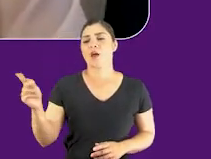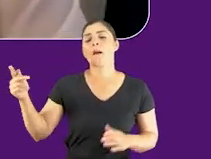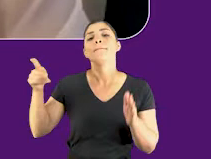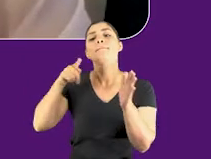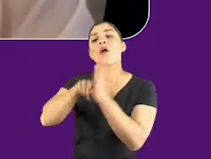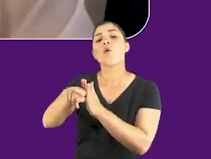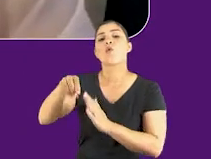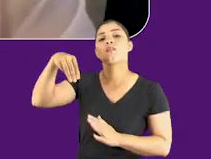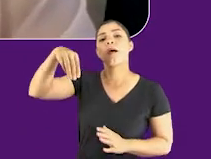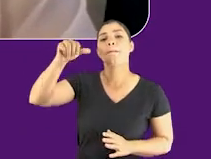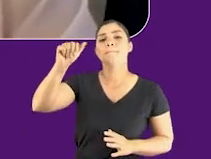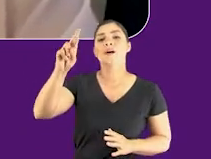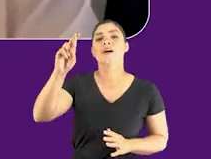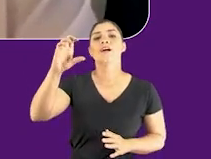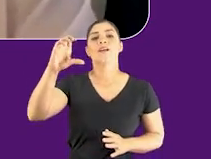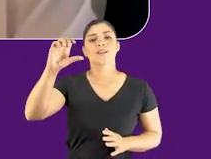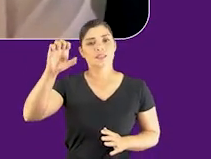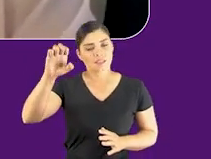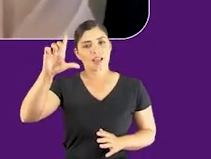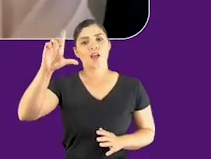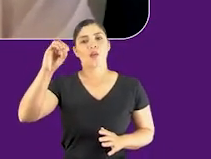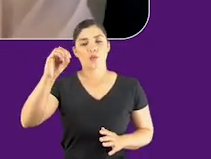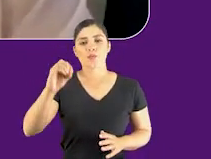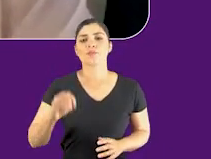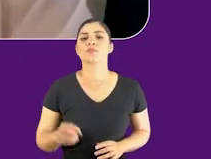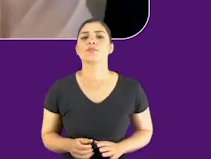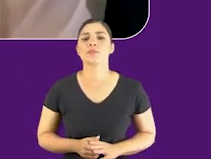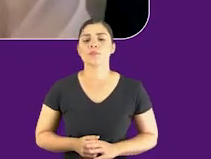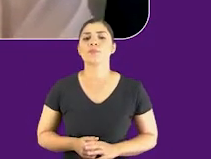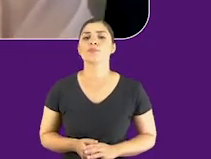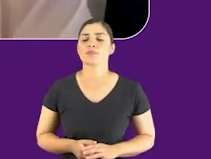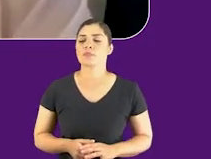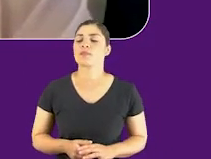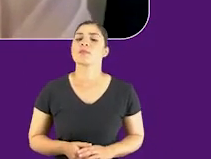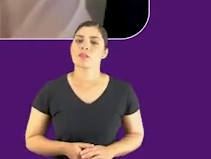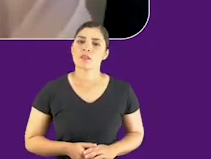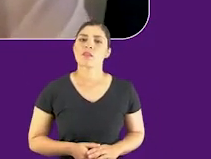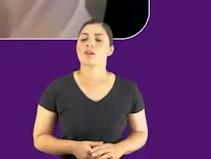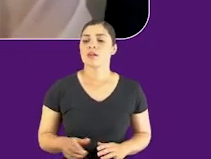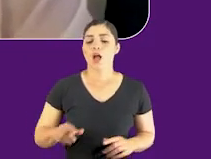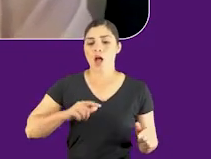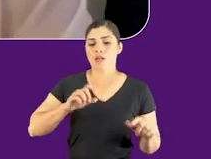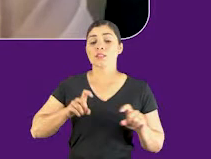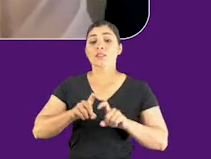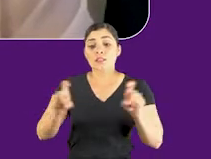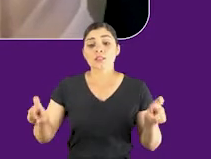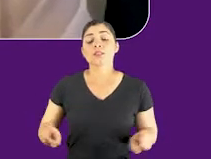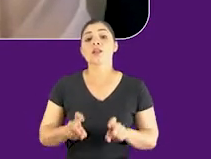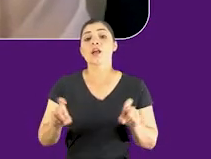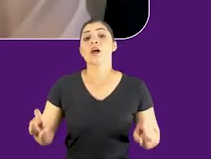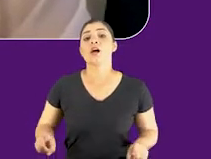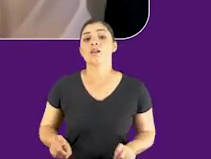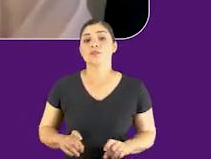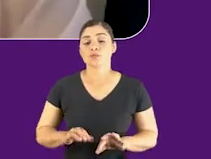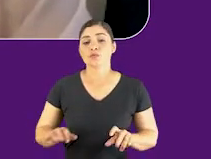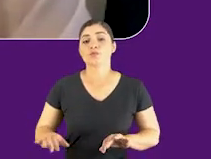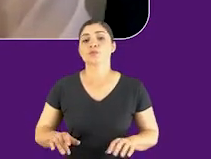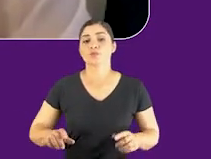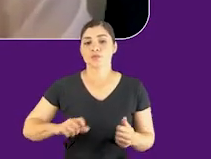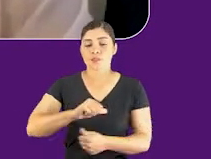e lá Marcelo é uma pela sua fama dá para ver assim quanto a transformação digital em ganho